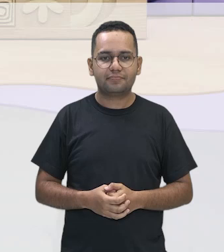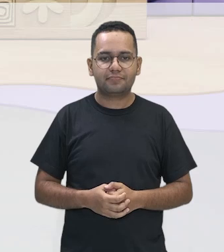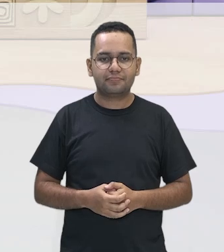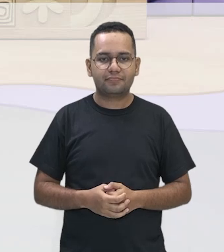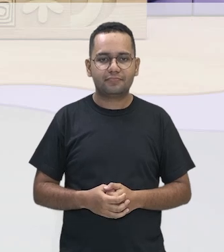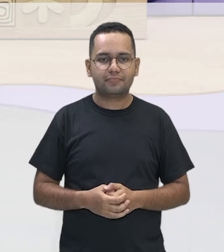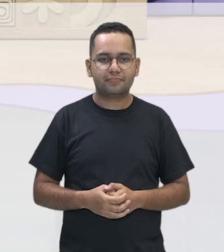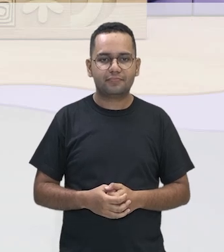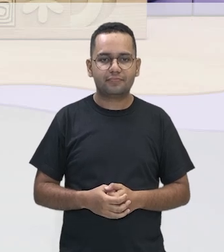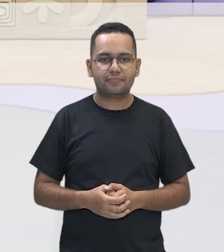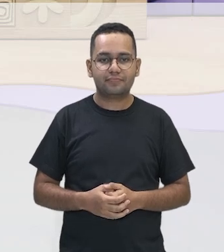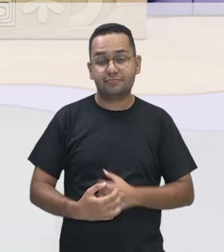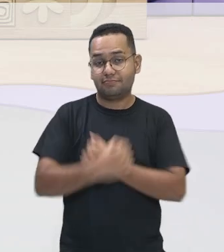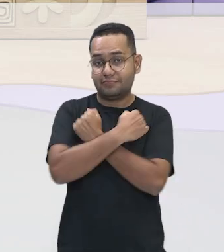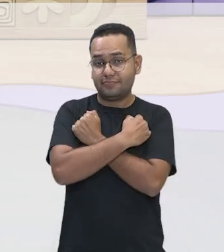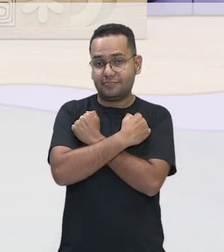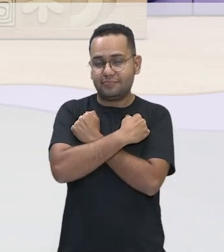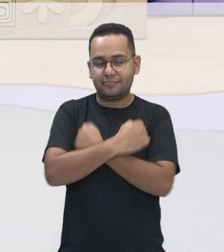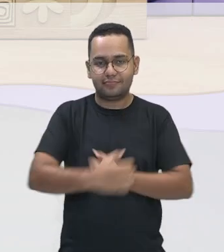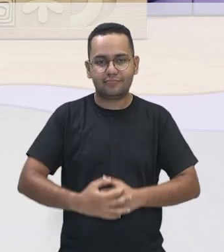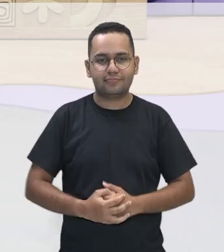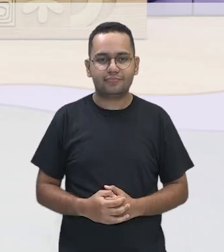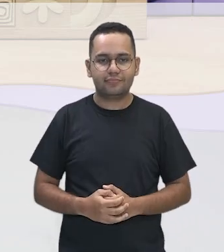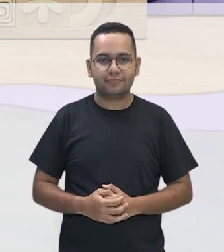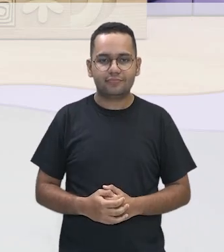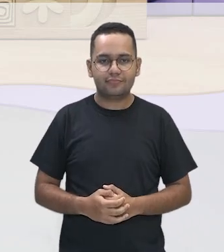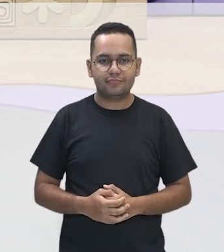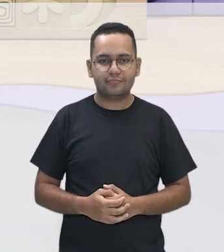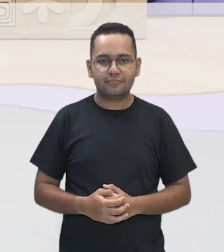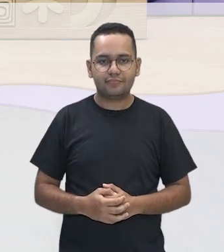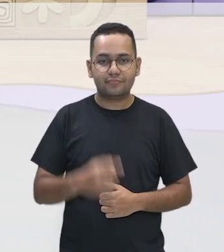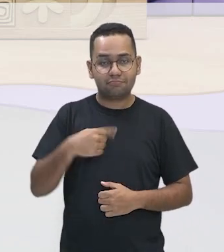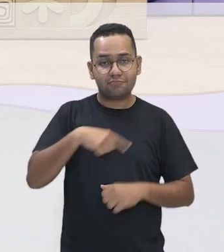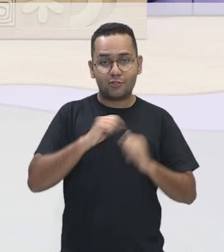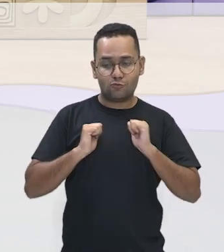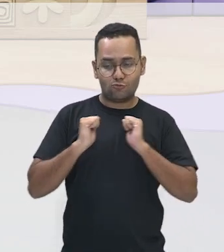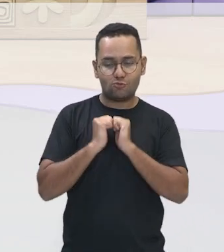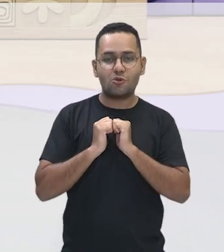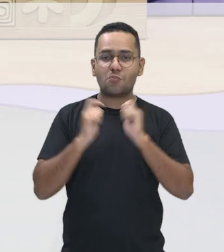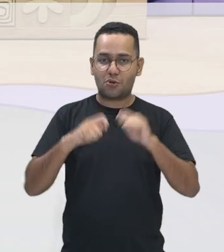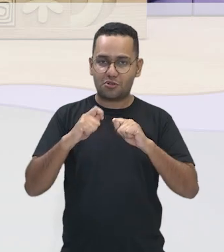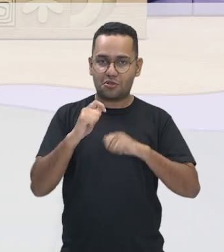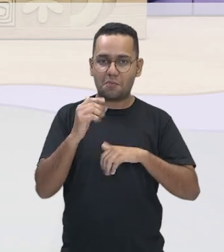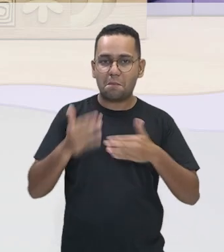o nosso abraço e quero te convidar para que juntos e juntas possamos construir a educação.